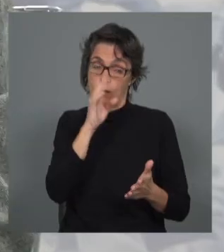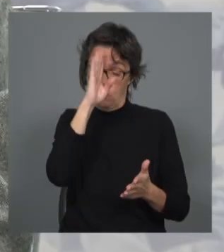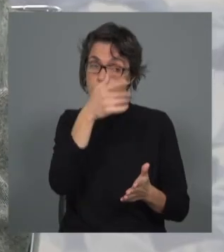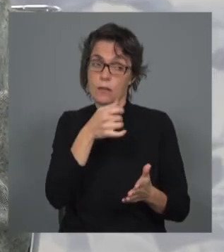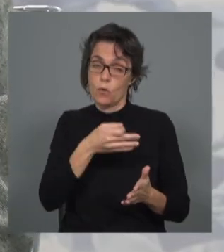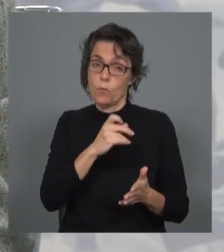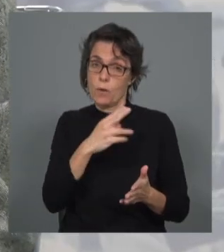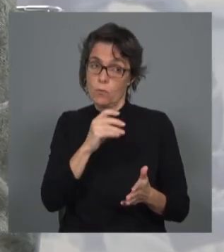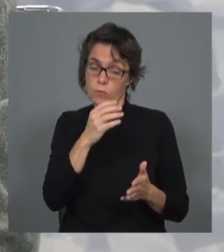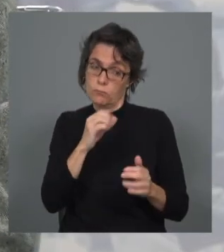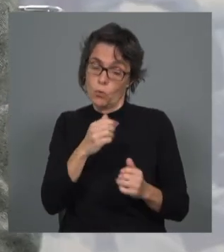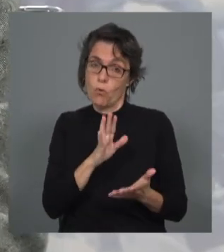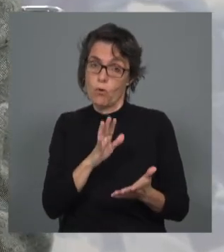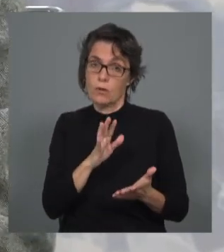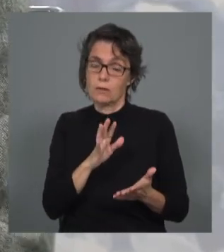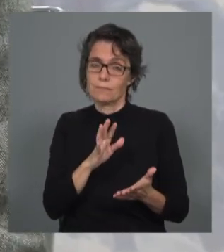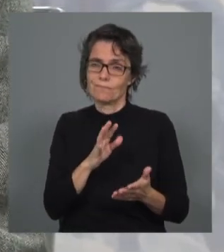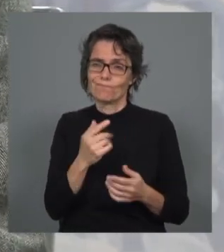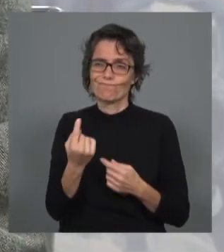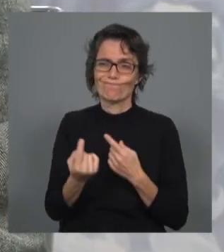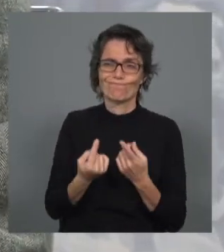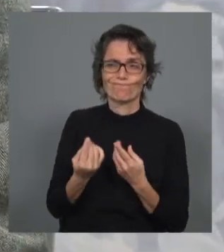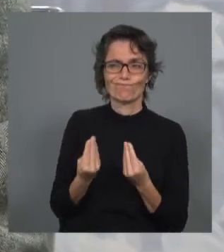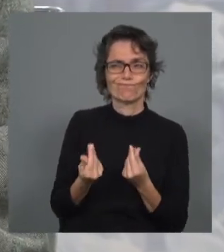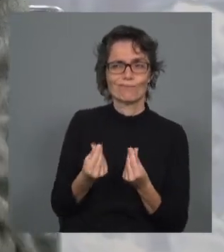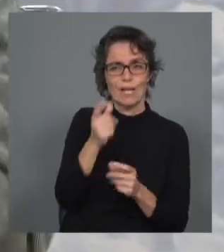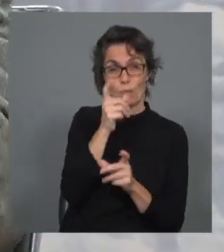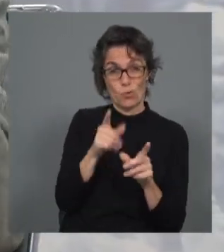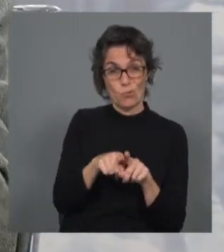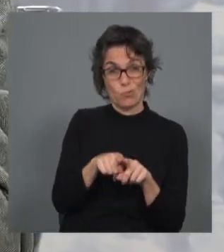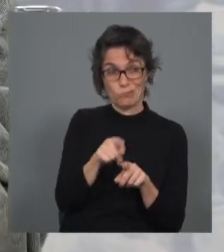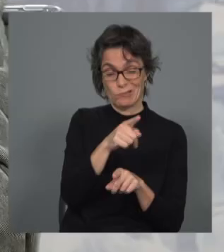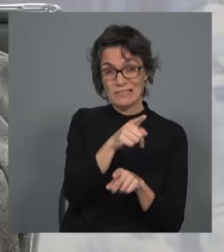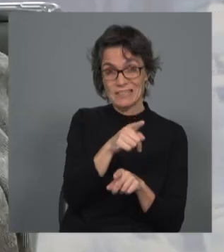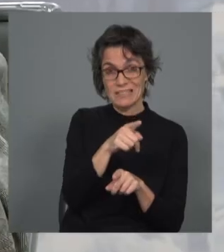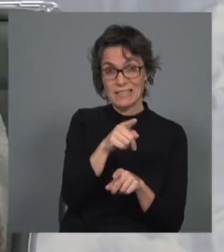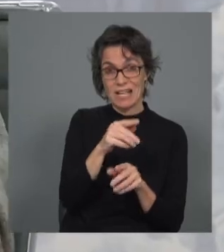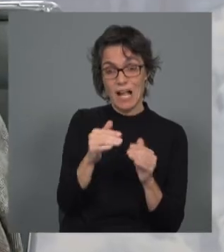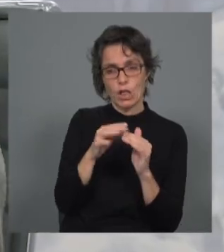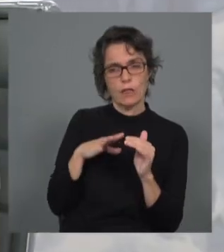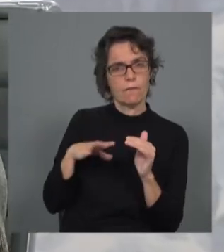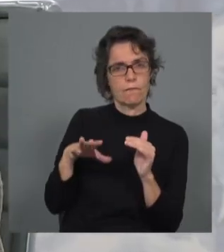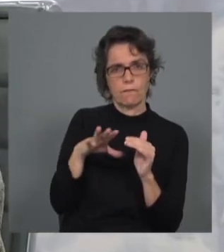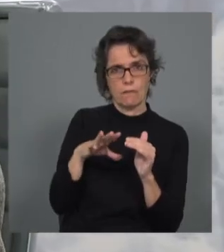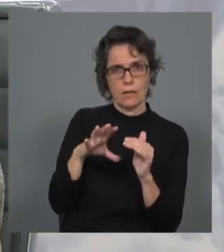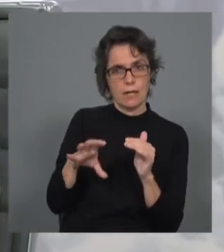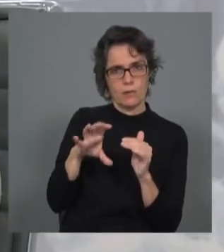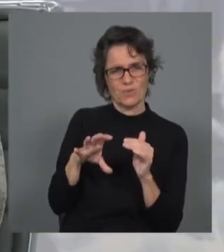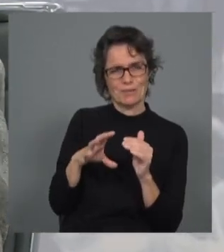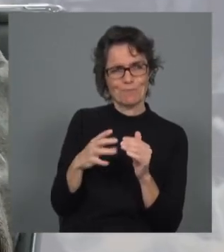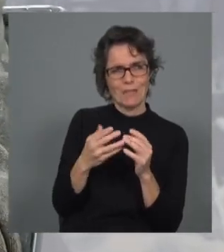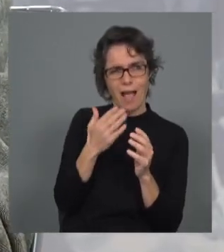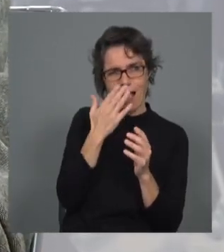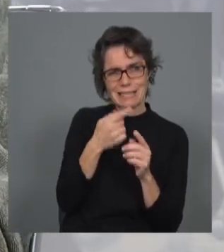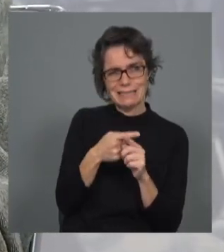nisso, o pouco interesse que os políticos têm. Políticos nacionais, porque os locais nós sabemos bem o que eles